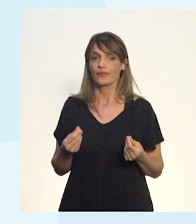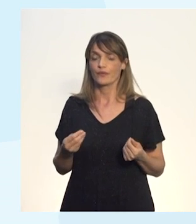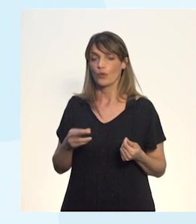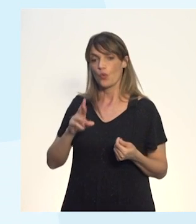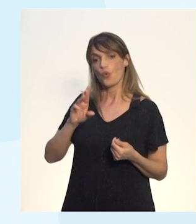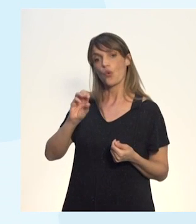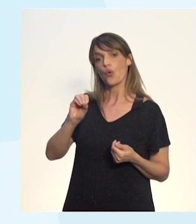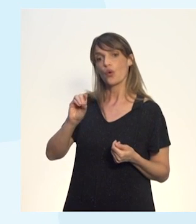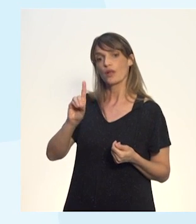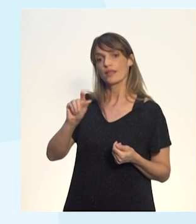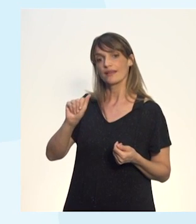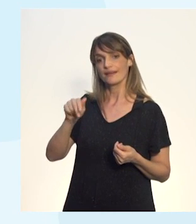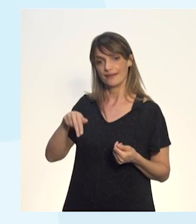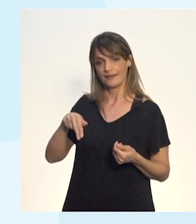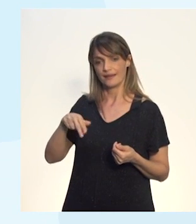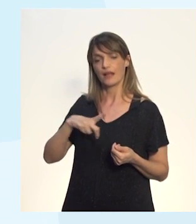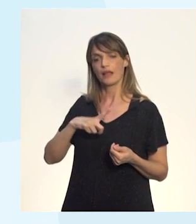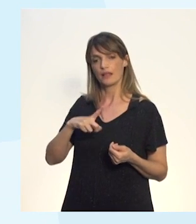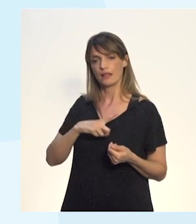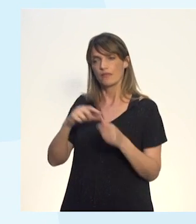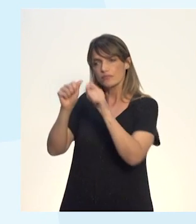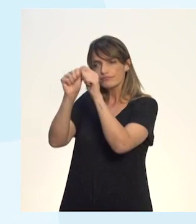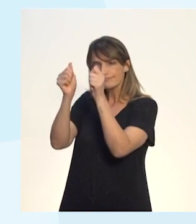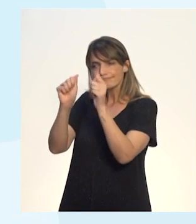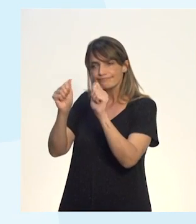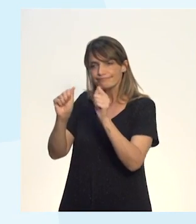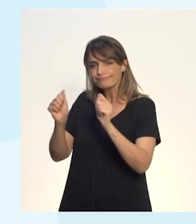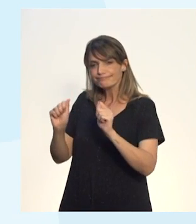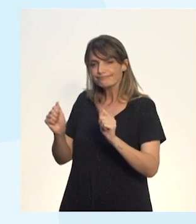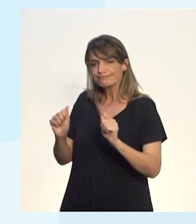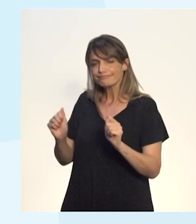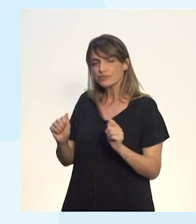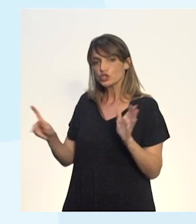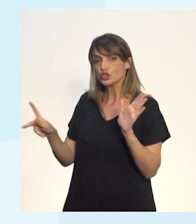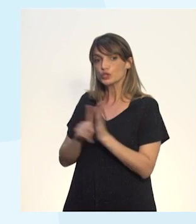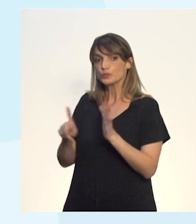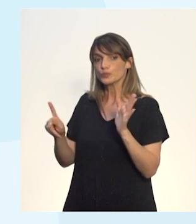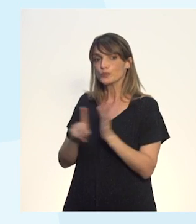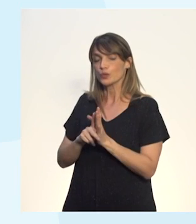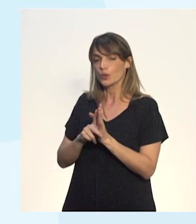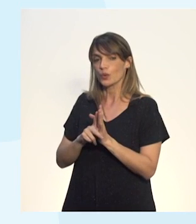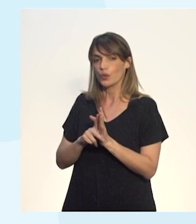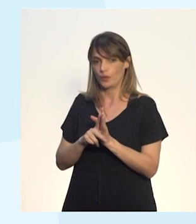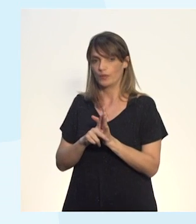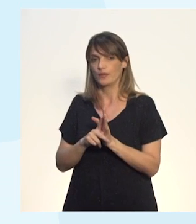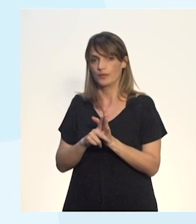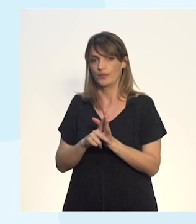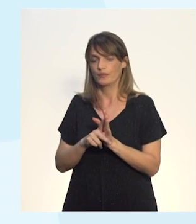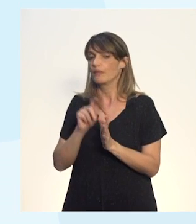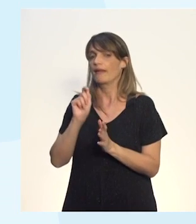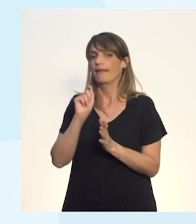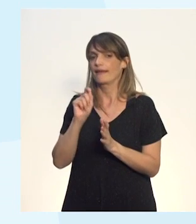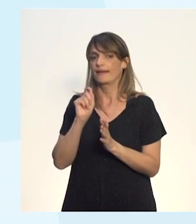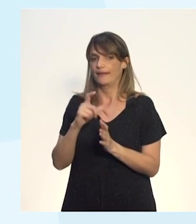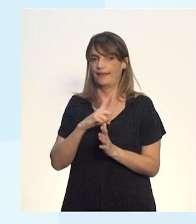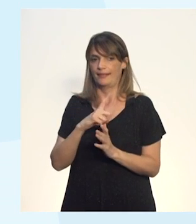Rodin e tiveram as suas figuras eternizadas, né, pelas mãos talentosas desse escultor. Bom,